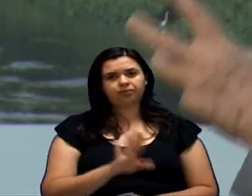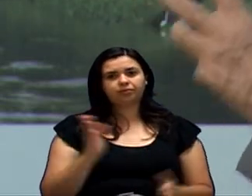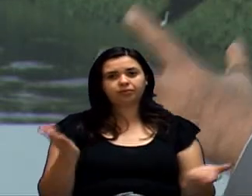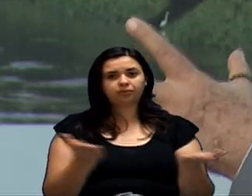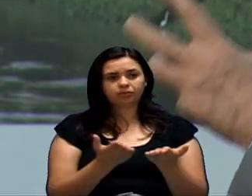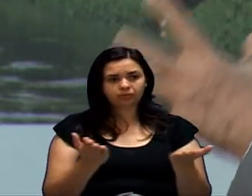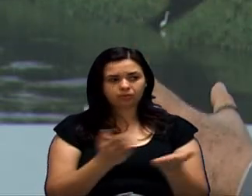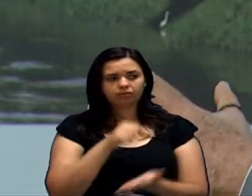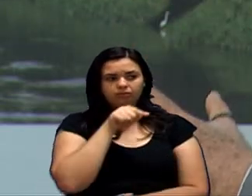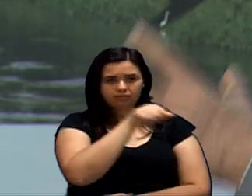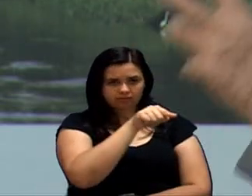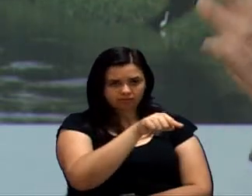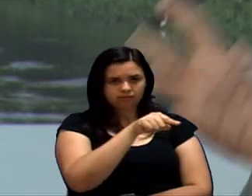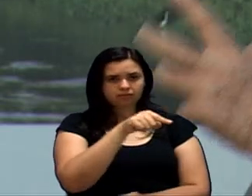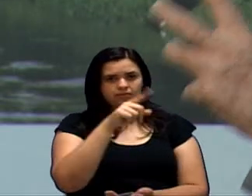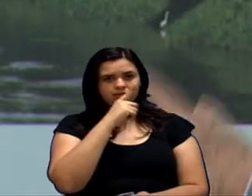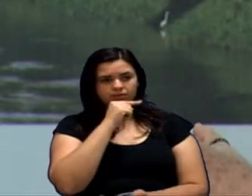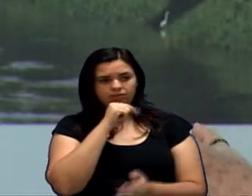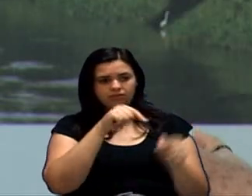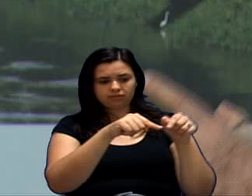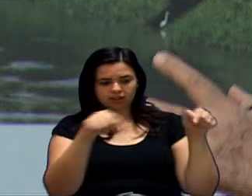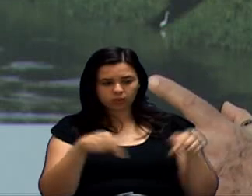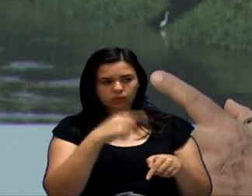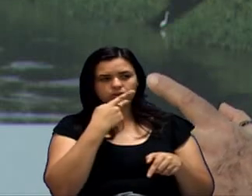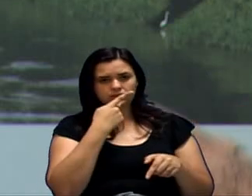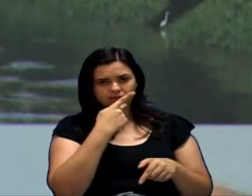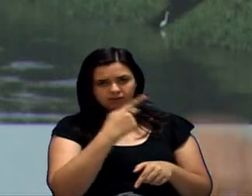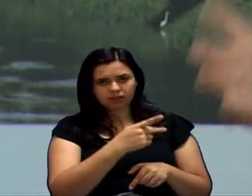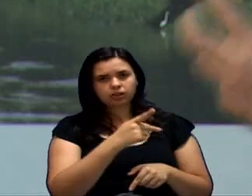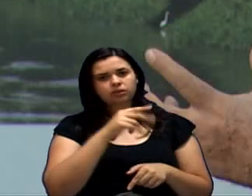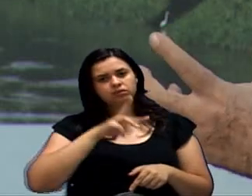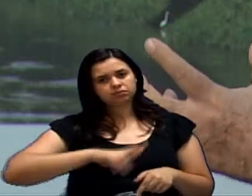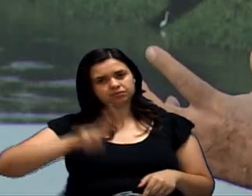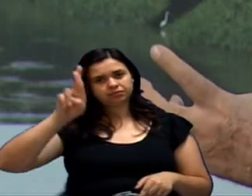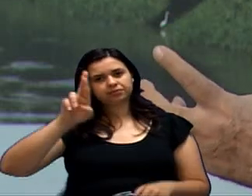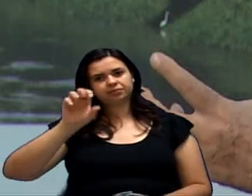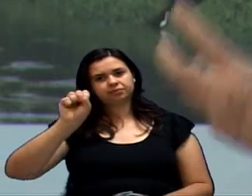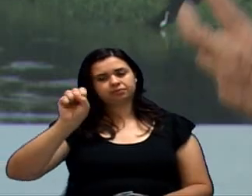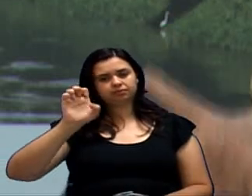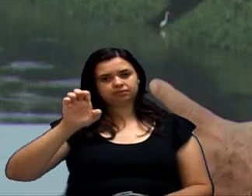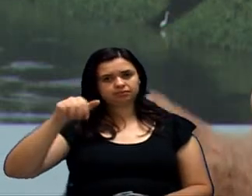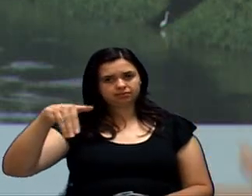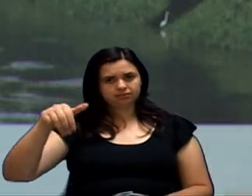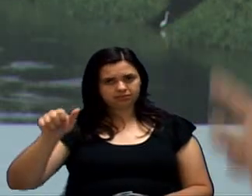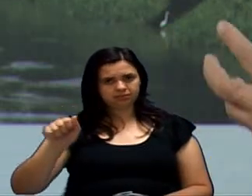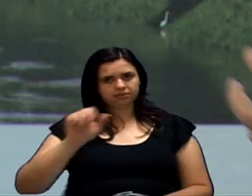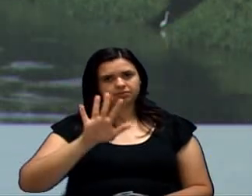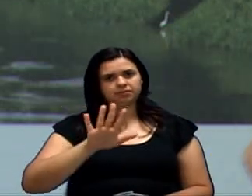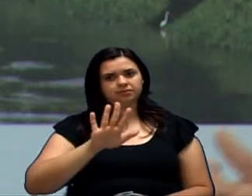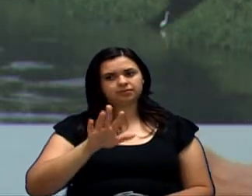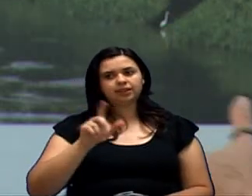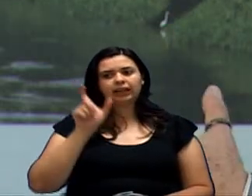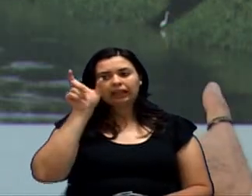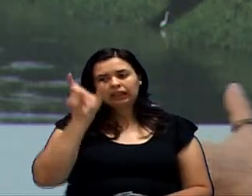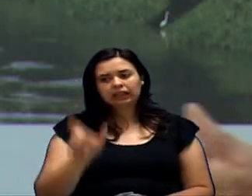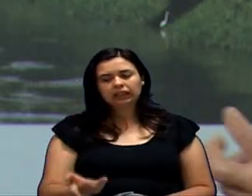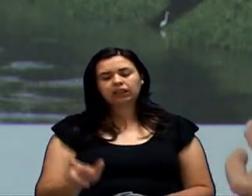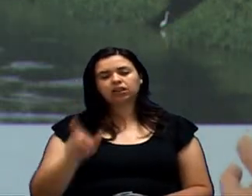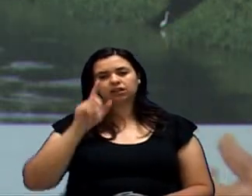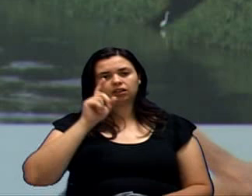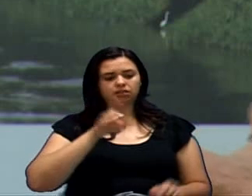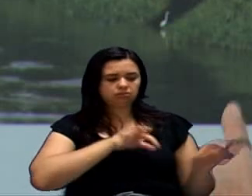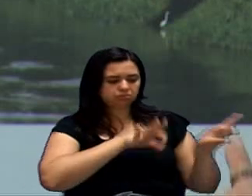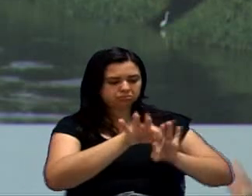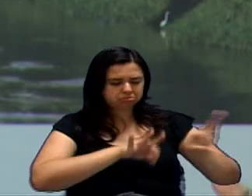gestão desta lagoa está sob a responsabilidade da SEMA, mas quem executa o serviço é o SAI, porque tem suporte